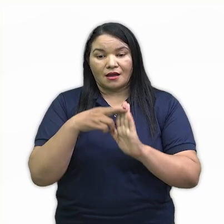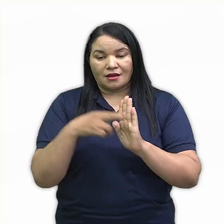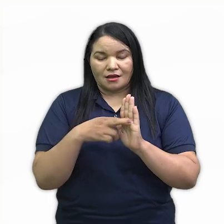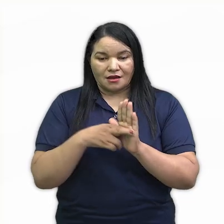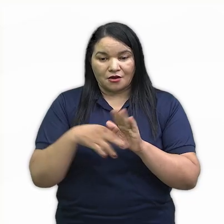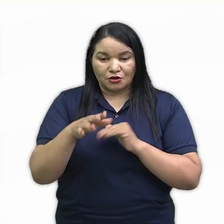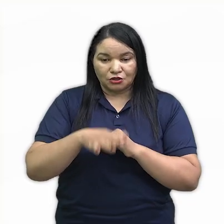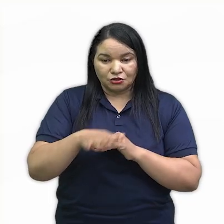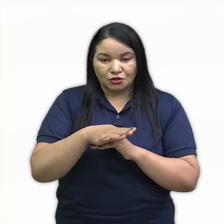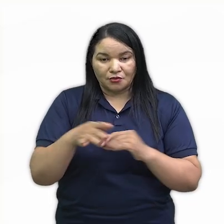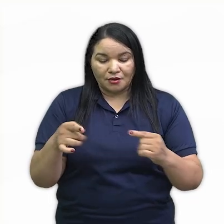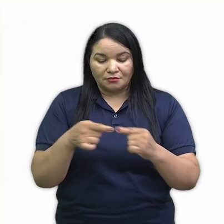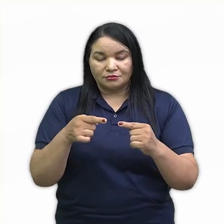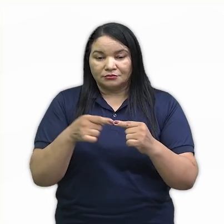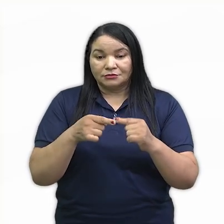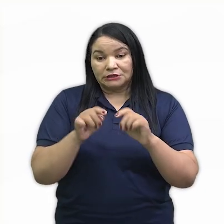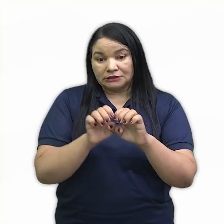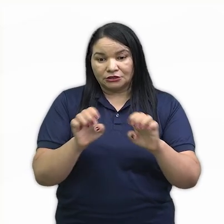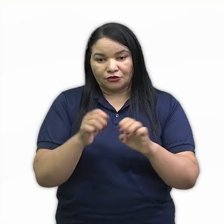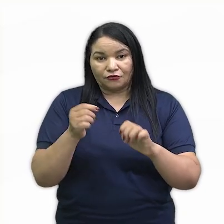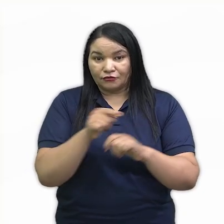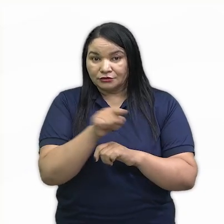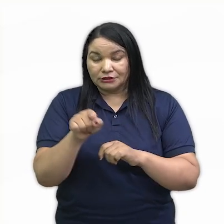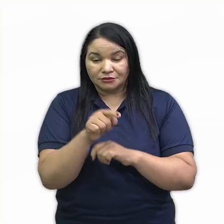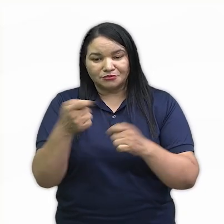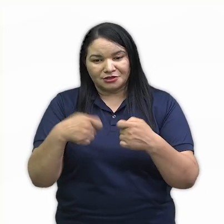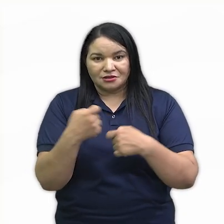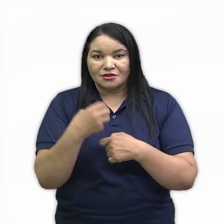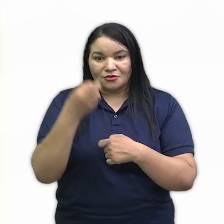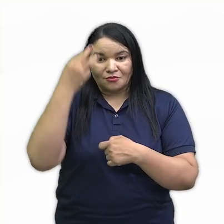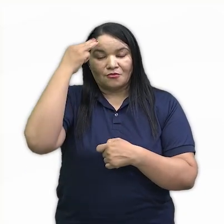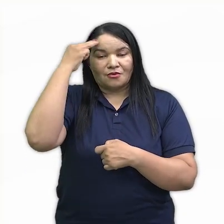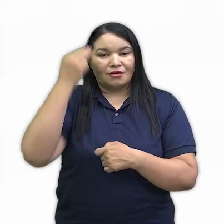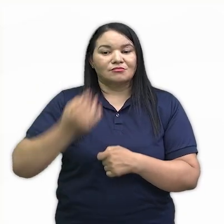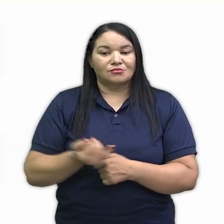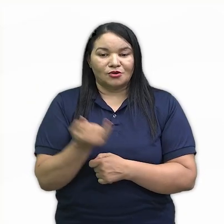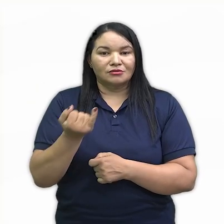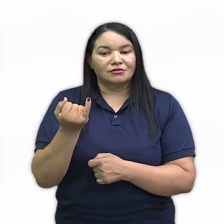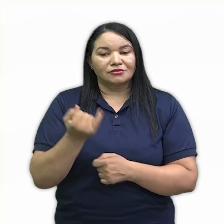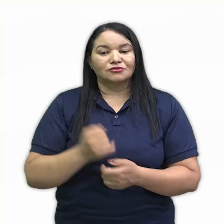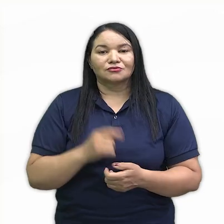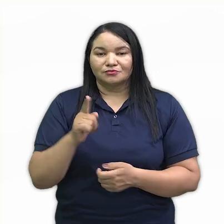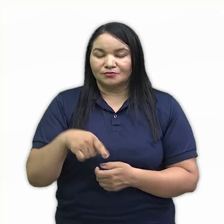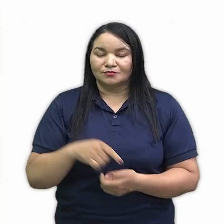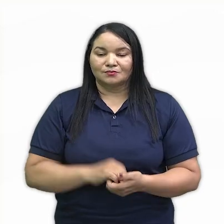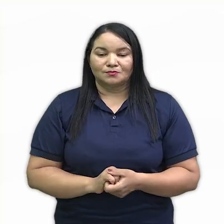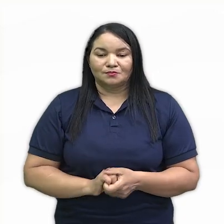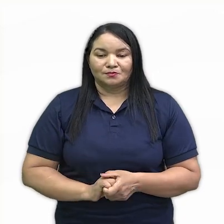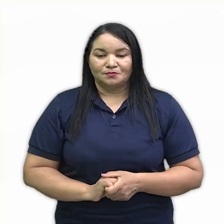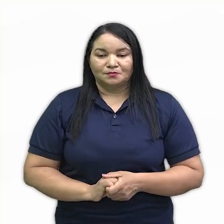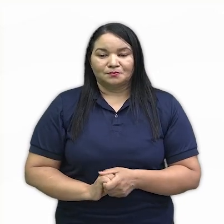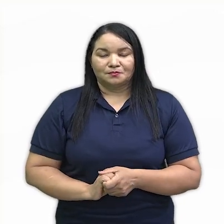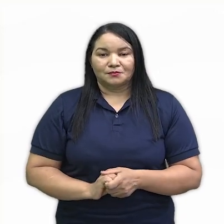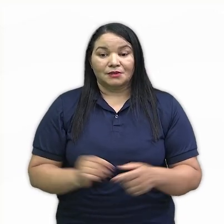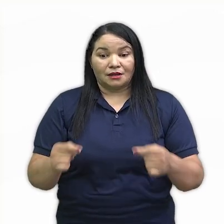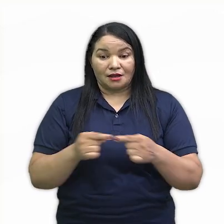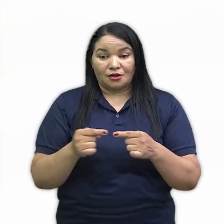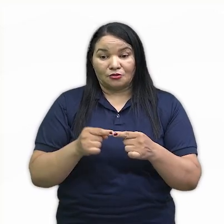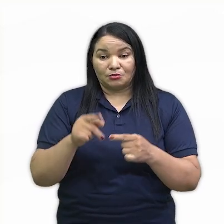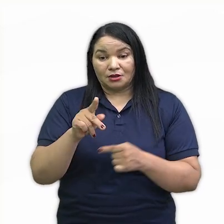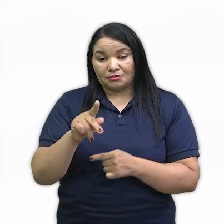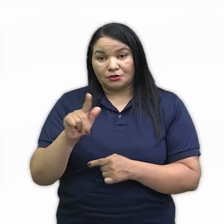aqui porque é importante que você memorize o termo geral de uma PG, tá?